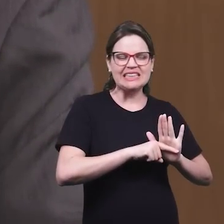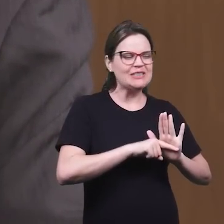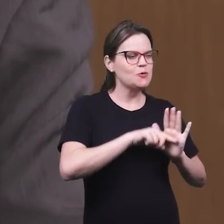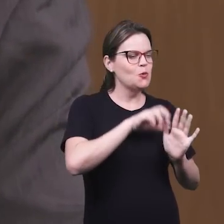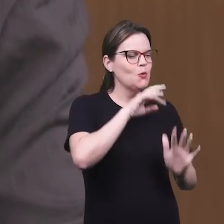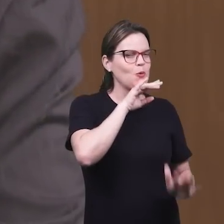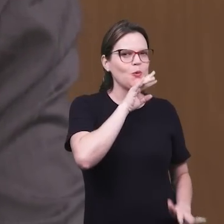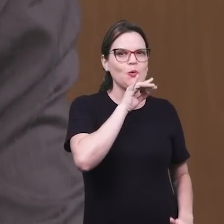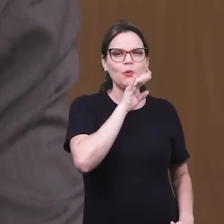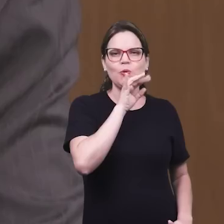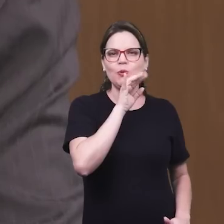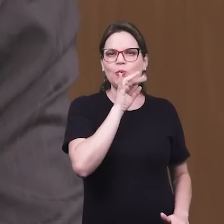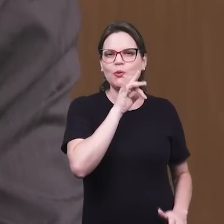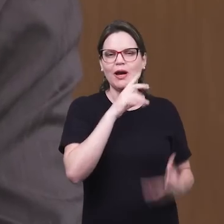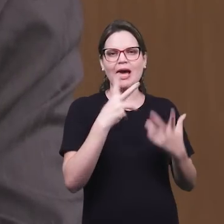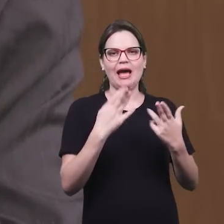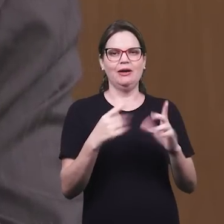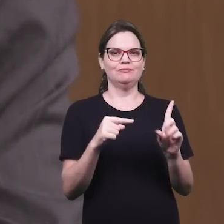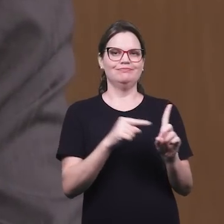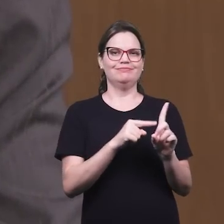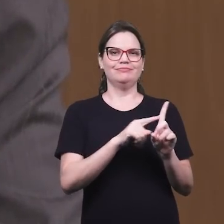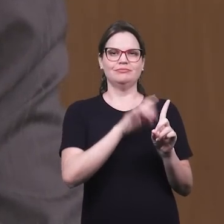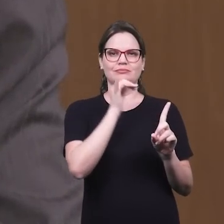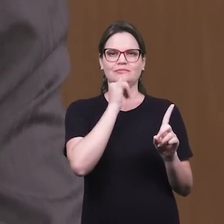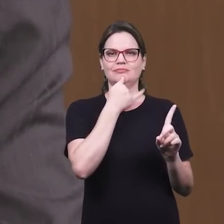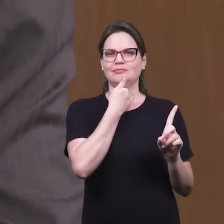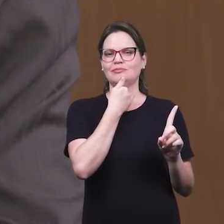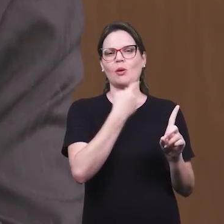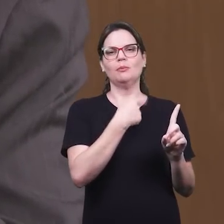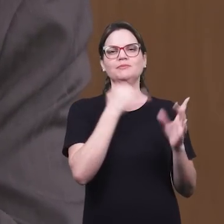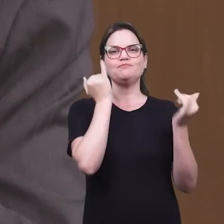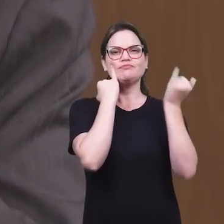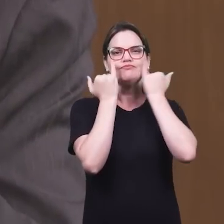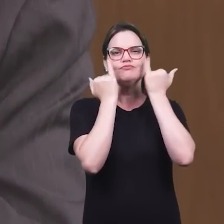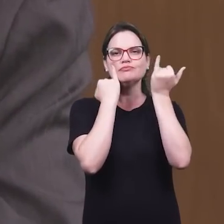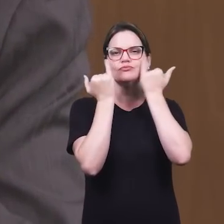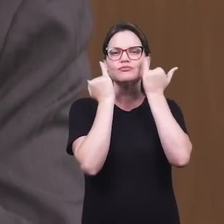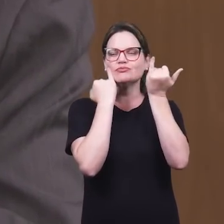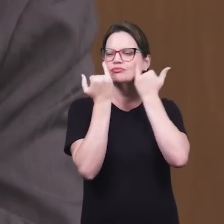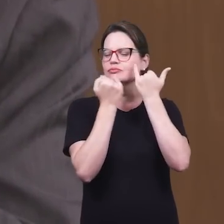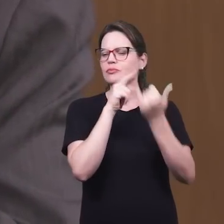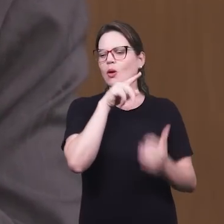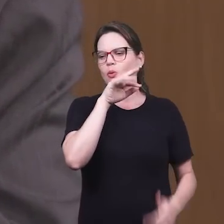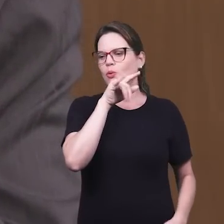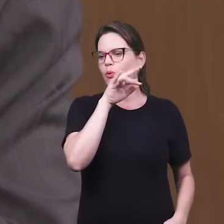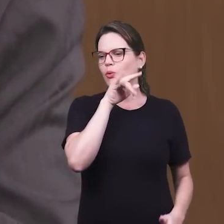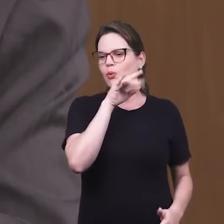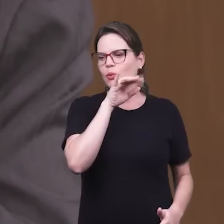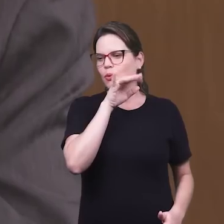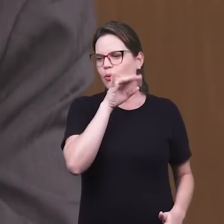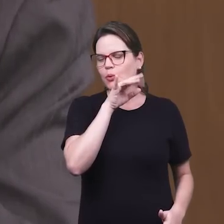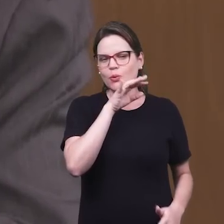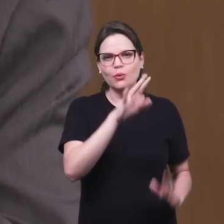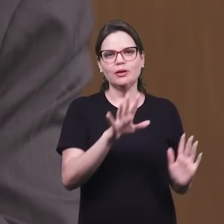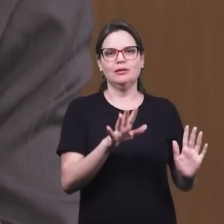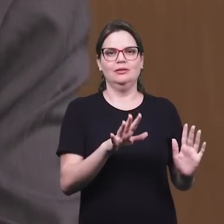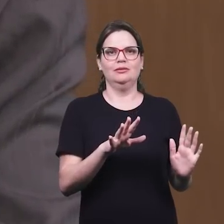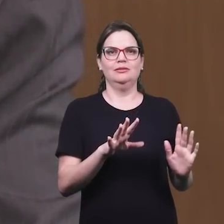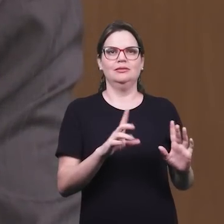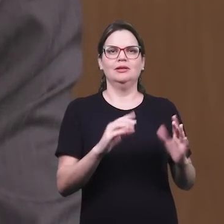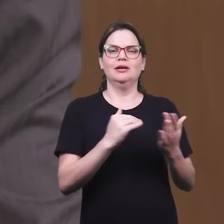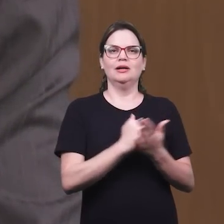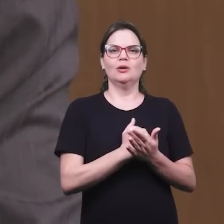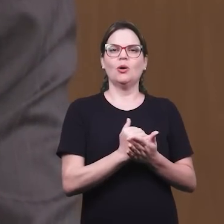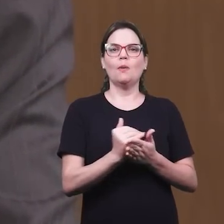agrada e sempre está recebendo informações que não são boas, o organismo não recebe aquilo muito bem,